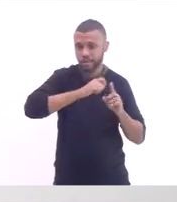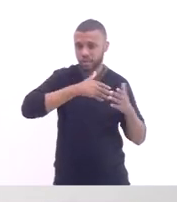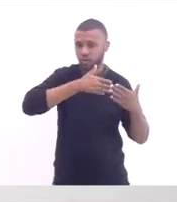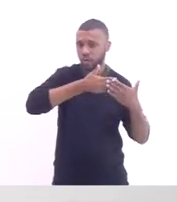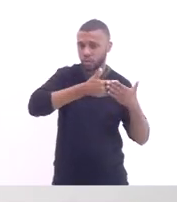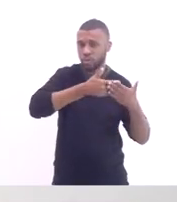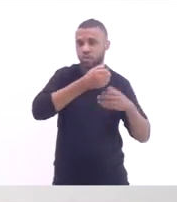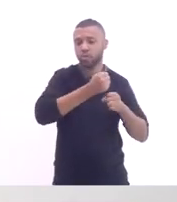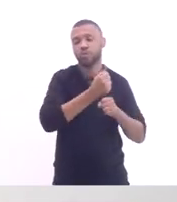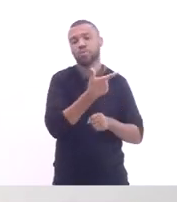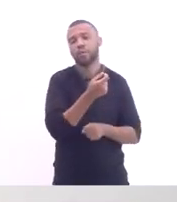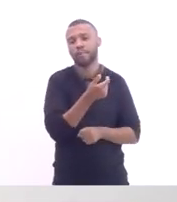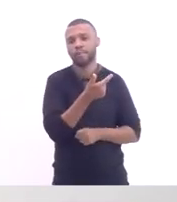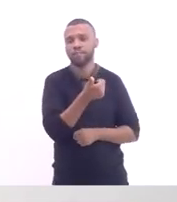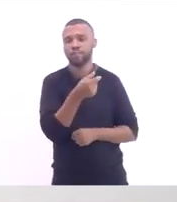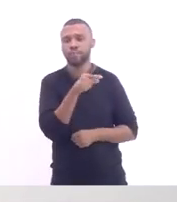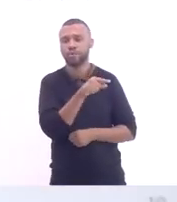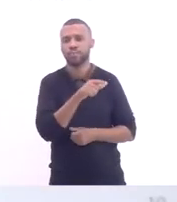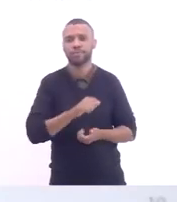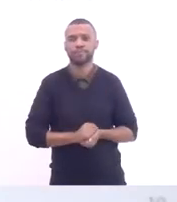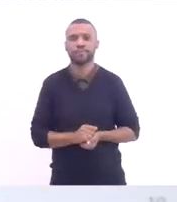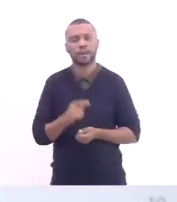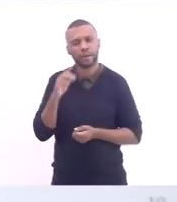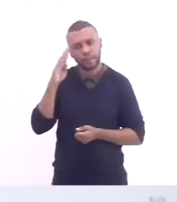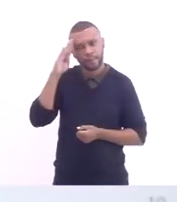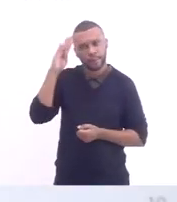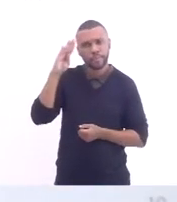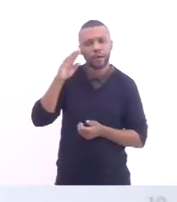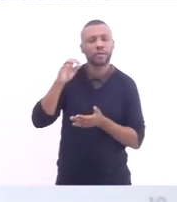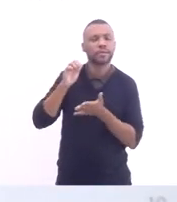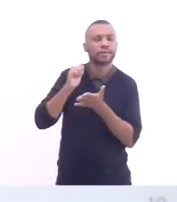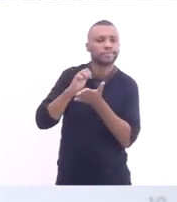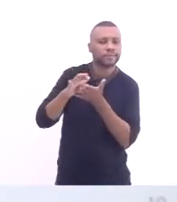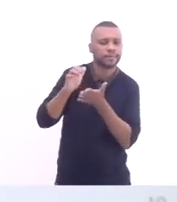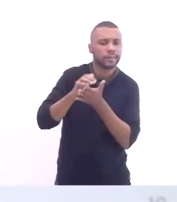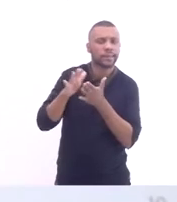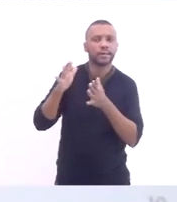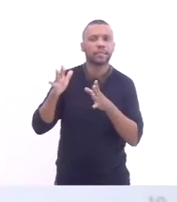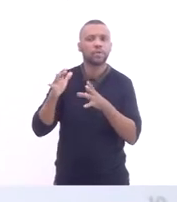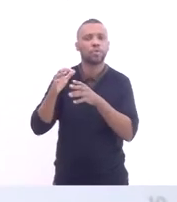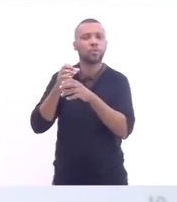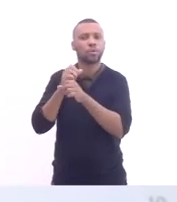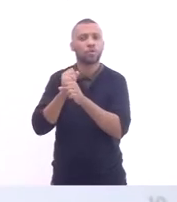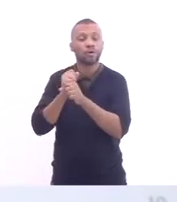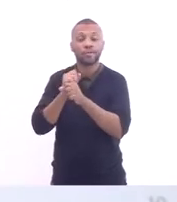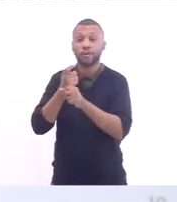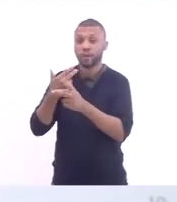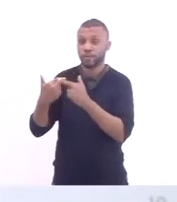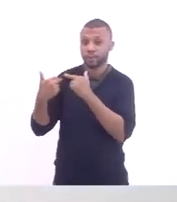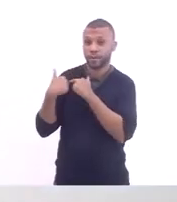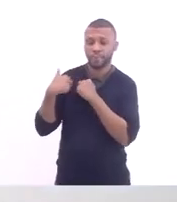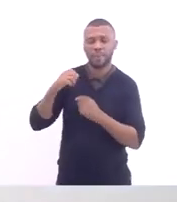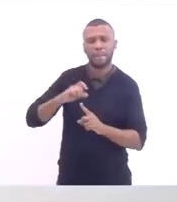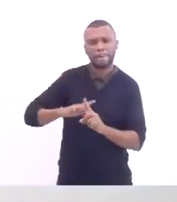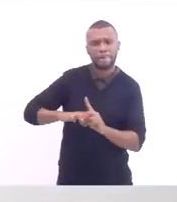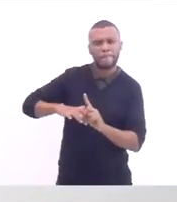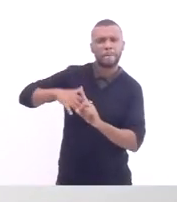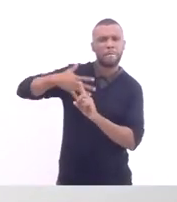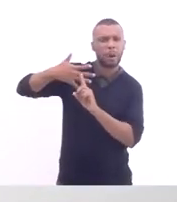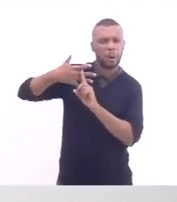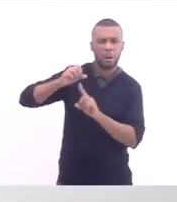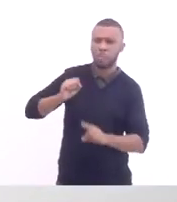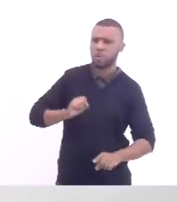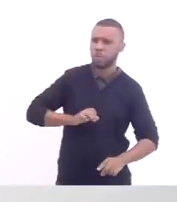As principais receitas que foram responsáveis por esse expressivo aumento